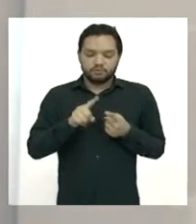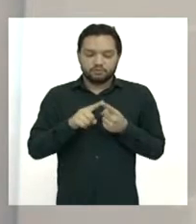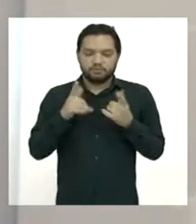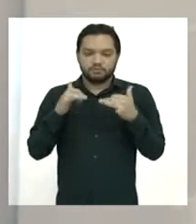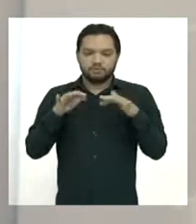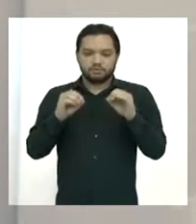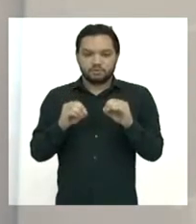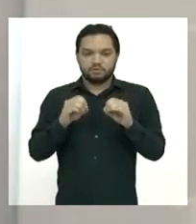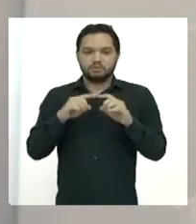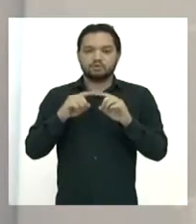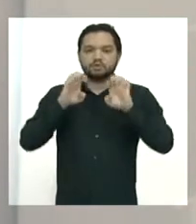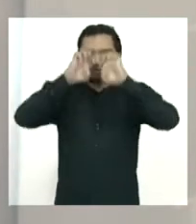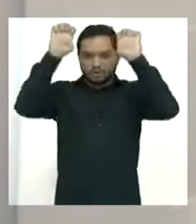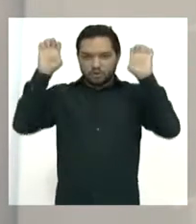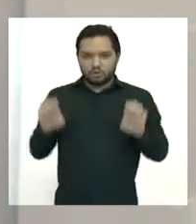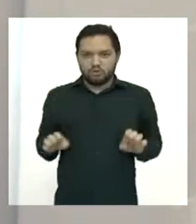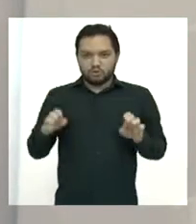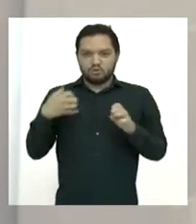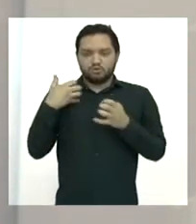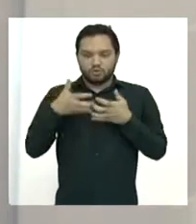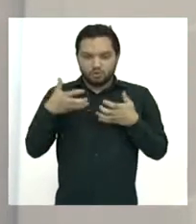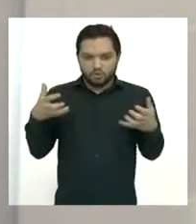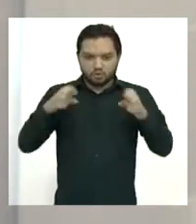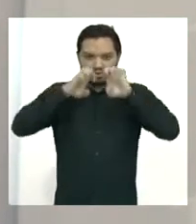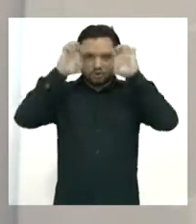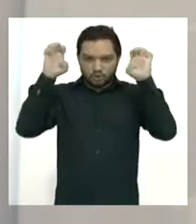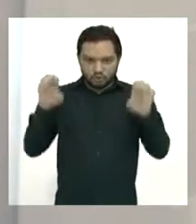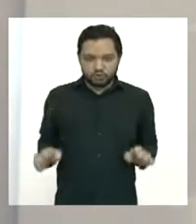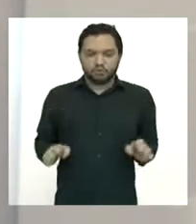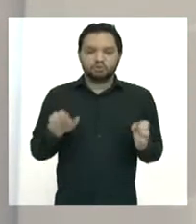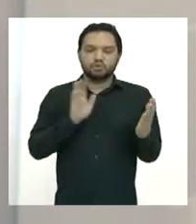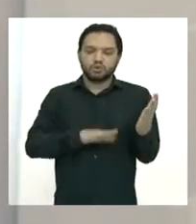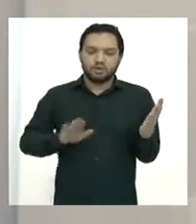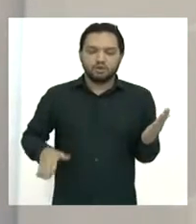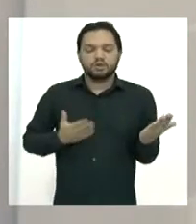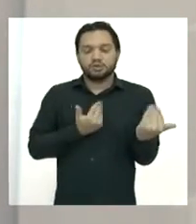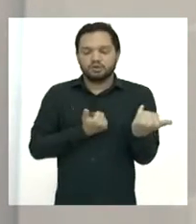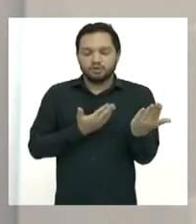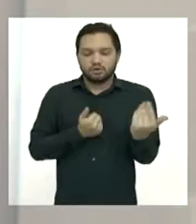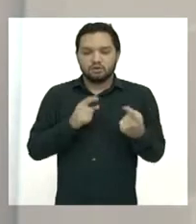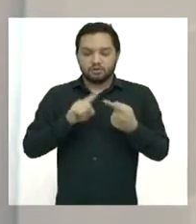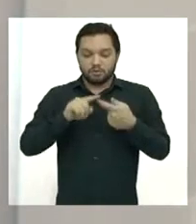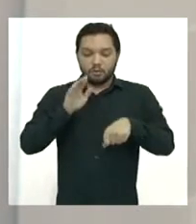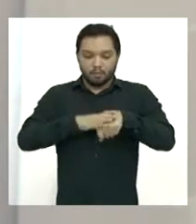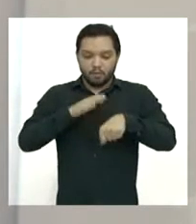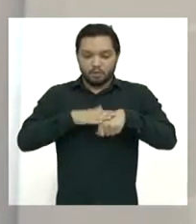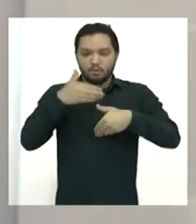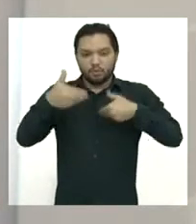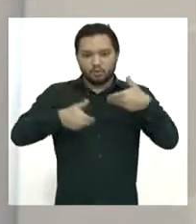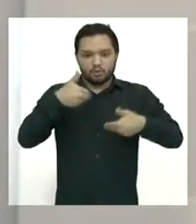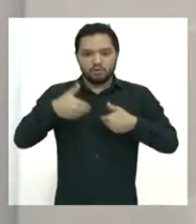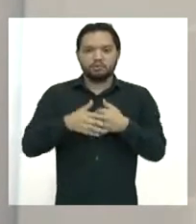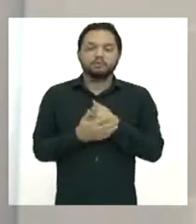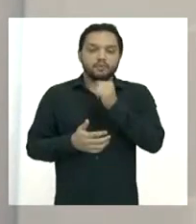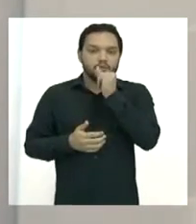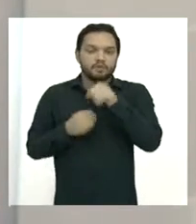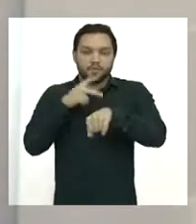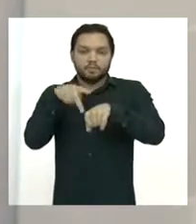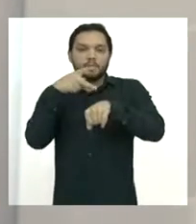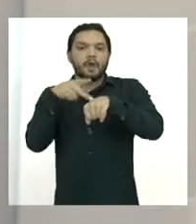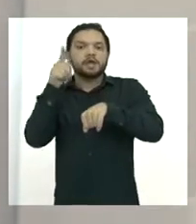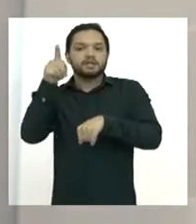os estatutos do idoso, da criança, do adolescente e, evidentemente, cuidar da sua saúde. Na Finlândia, não